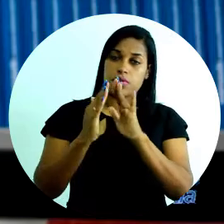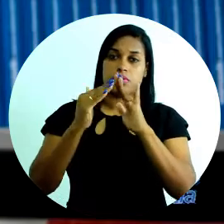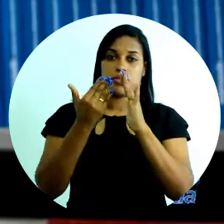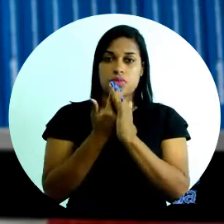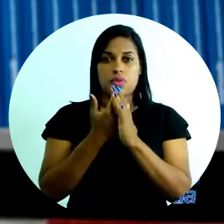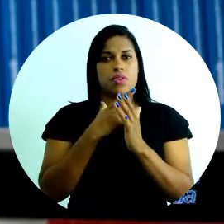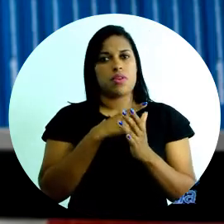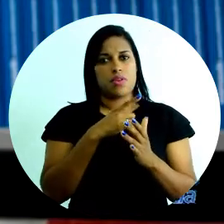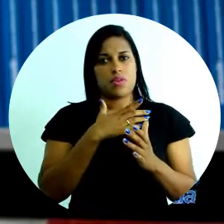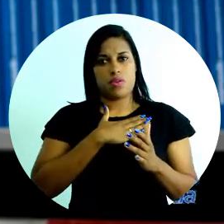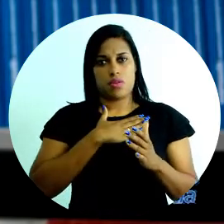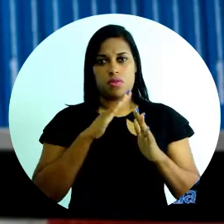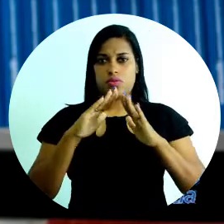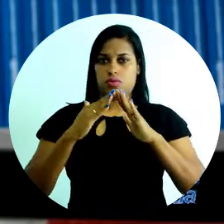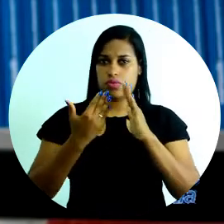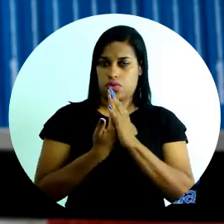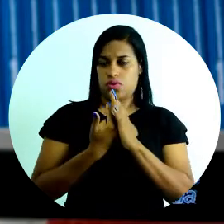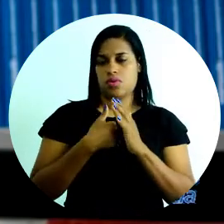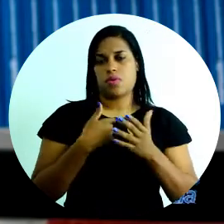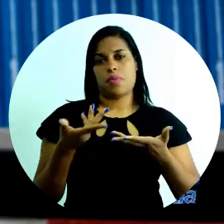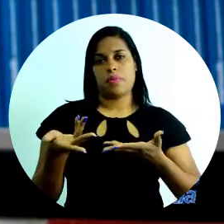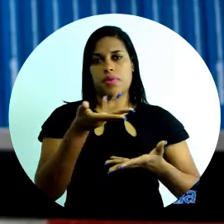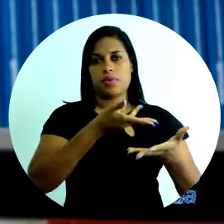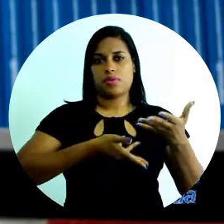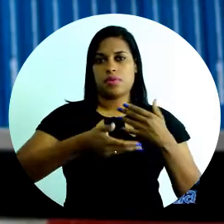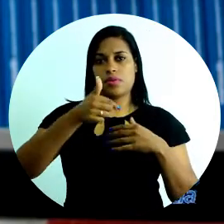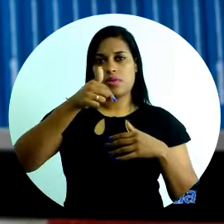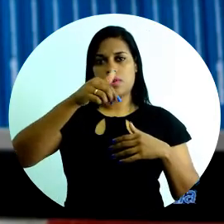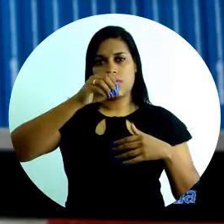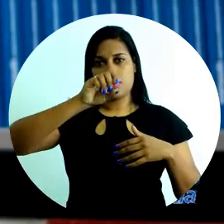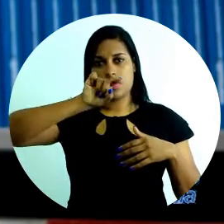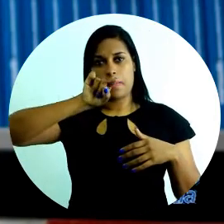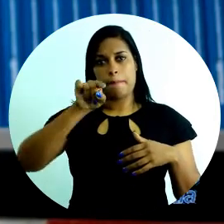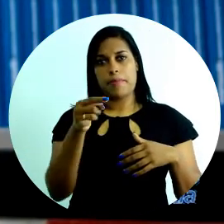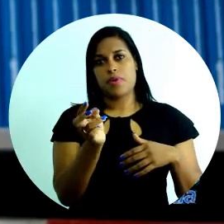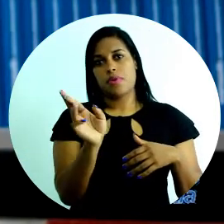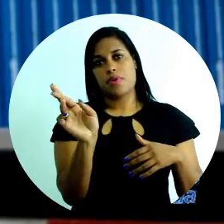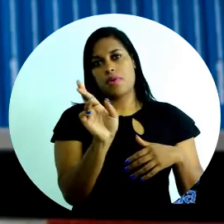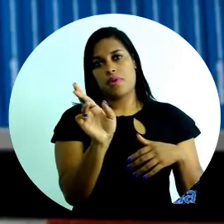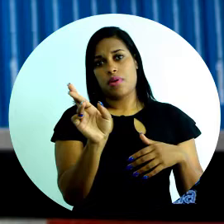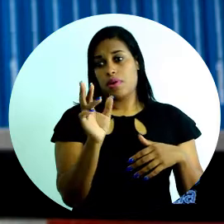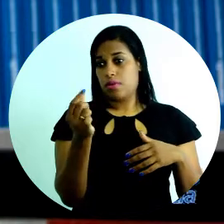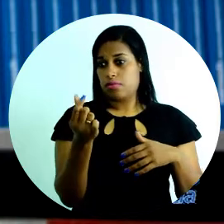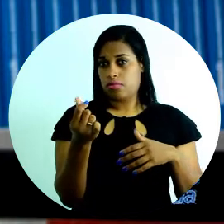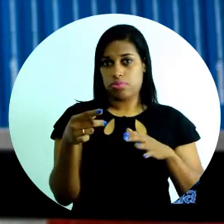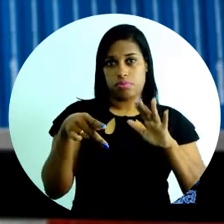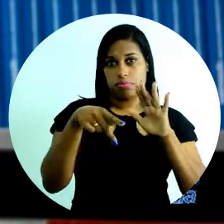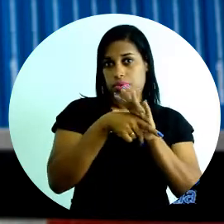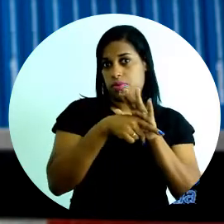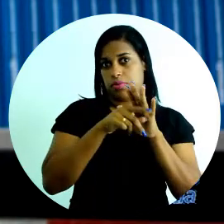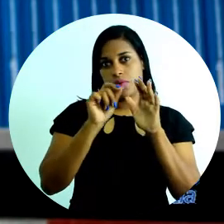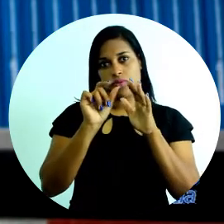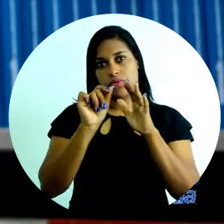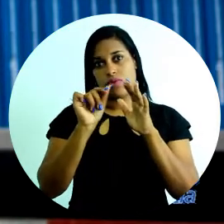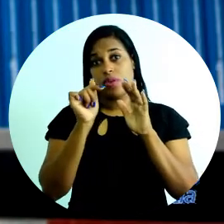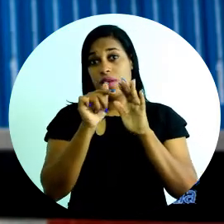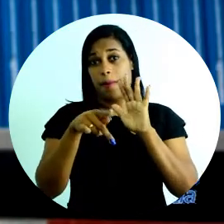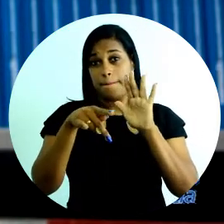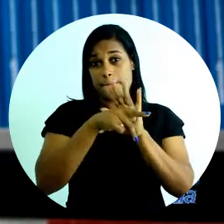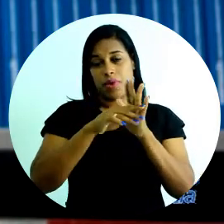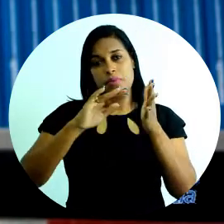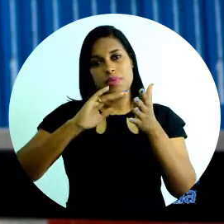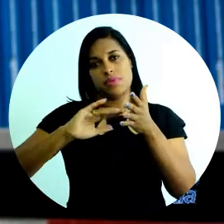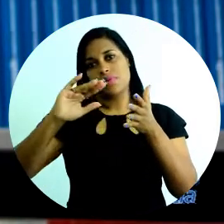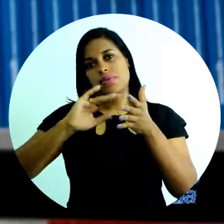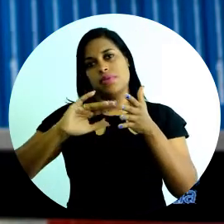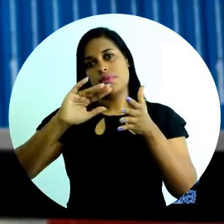divididos, distribuídos entre a escola, e coube a nossa escola, a escola que eu fazia parte na época, R$70 mil. Sendo que esse dinheiro não foi destinado à escola. Na